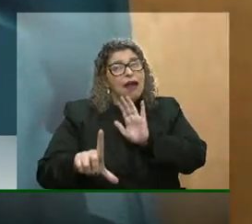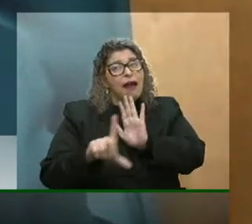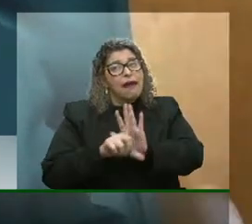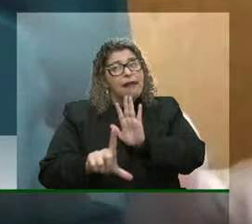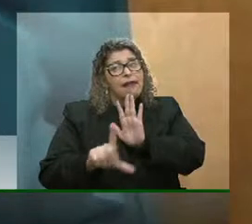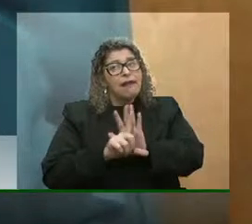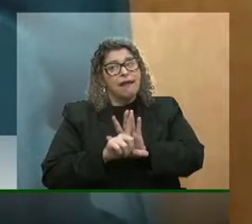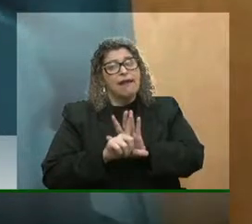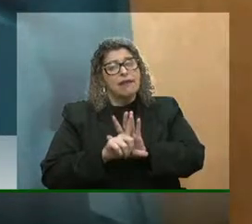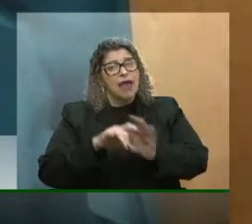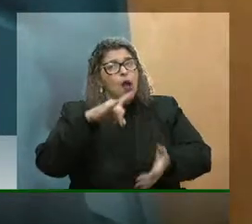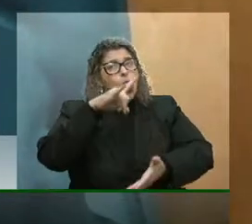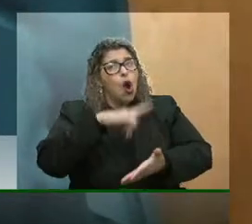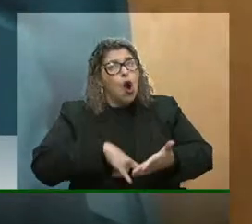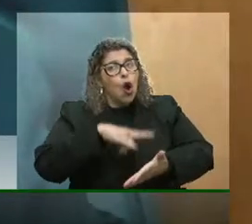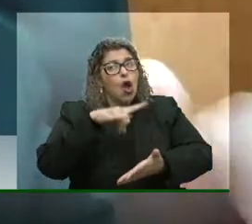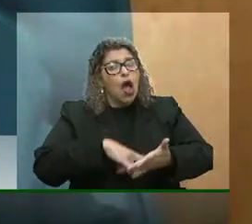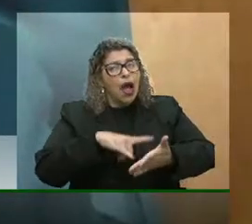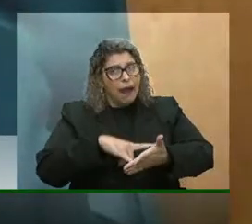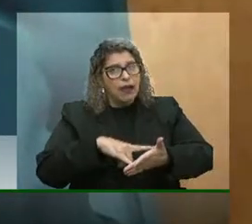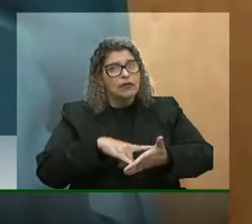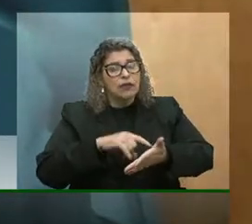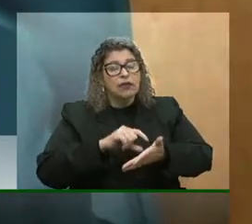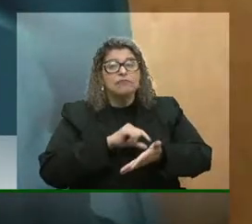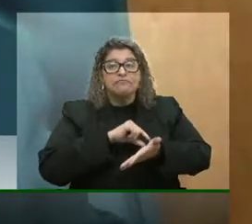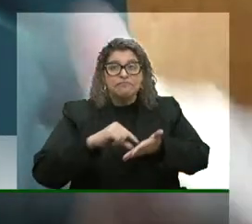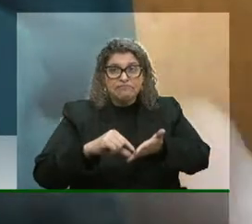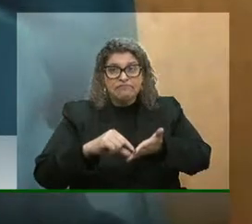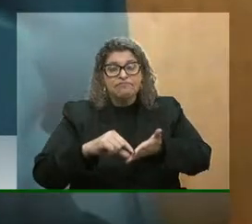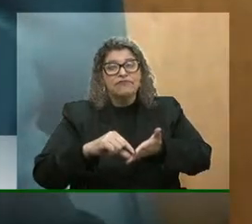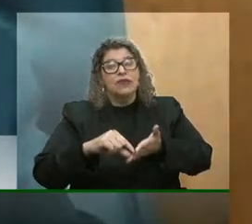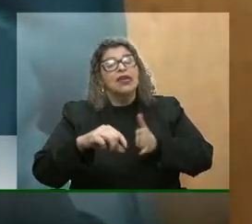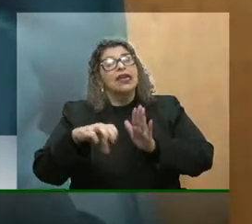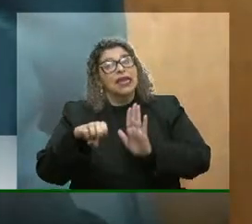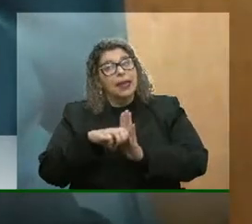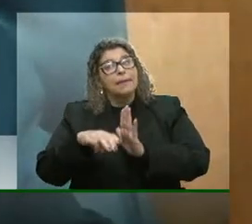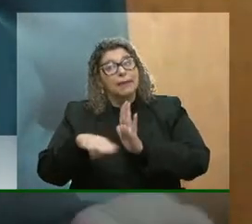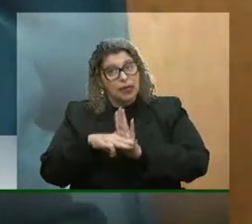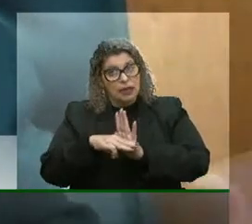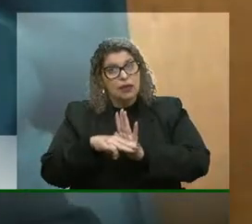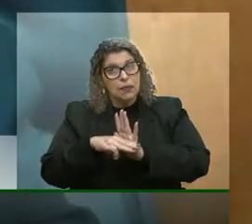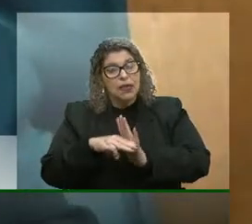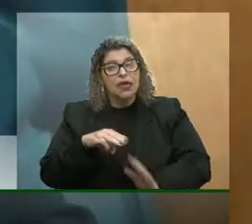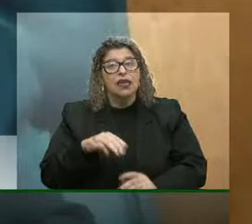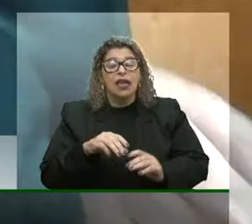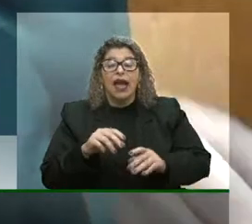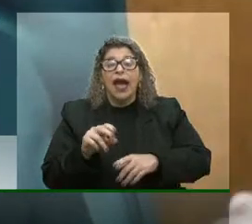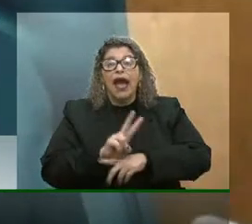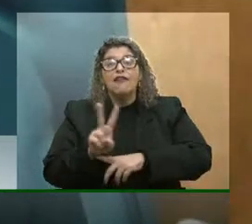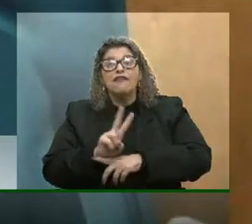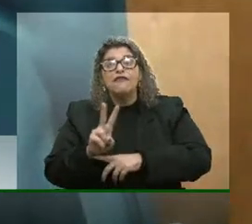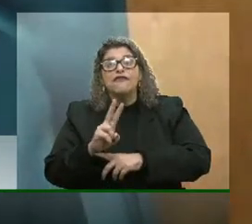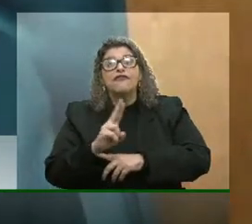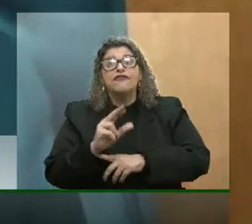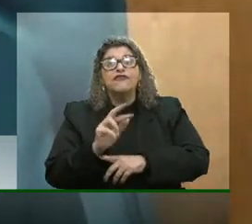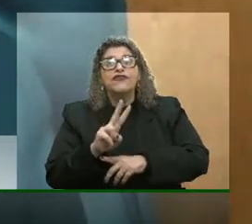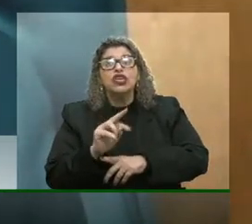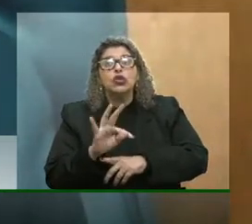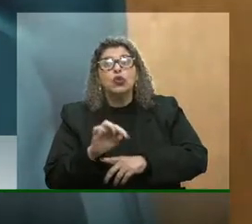parte fixa tem que ser paga. Esta é a emenda. É outra emenda das vistorias. Quem fez que tem o dinheiro